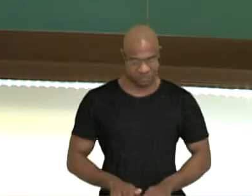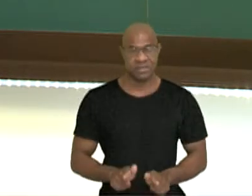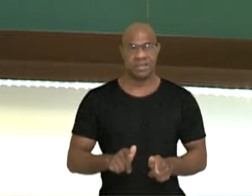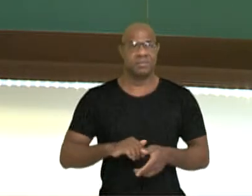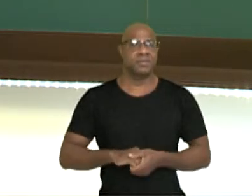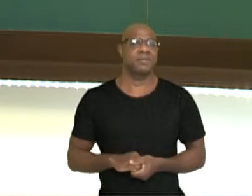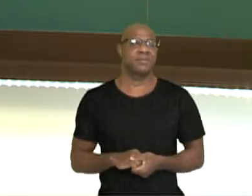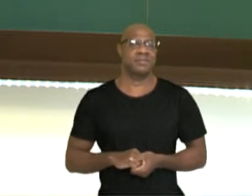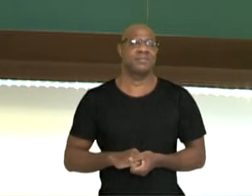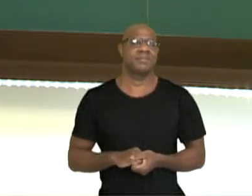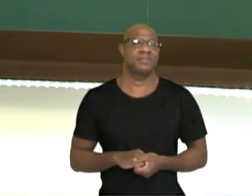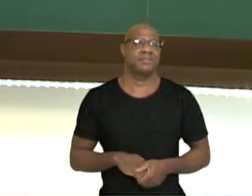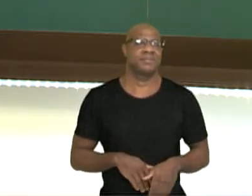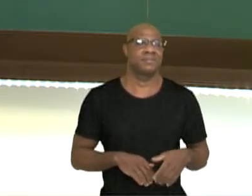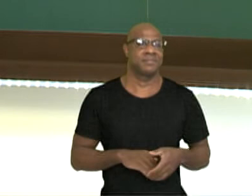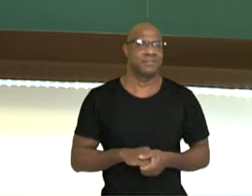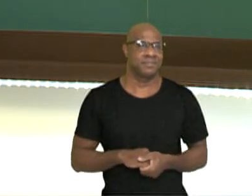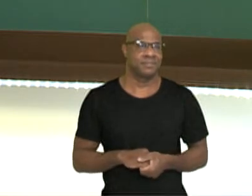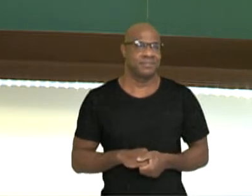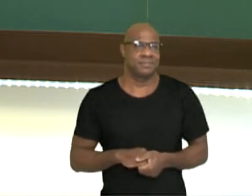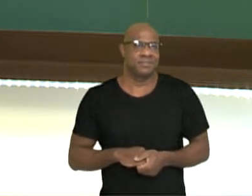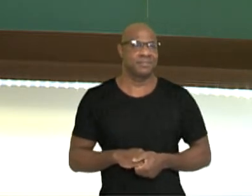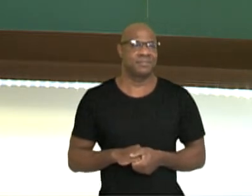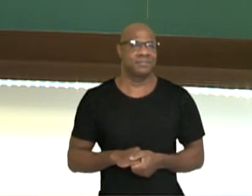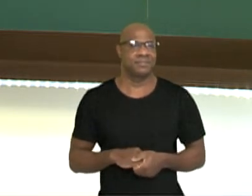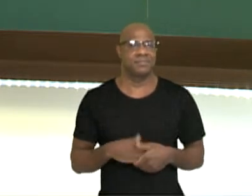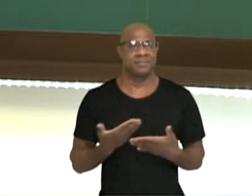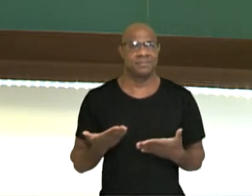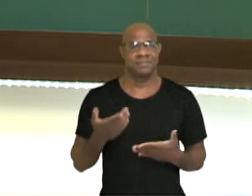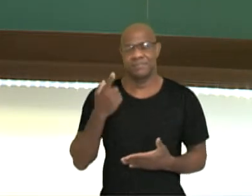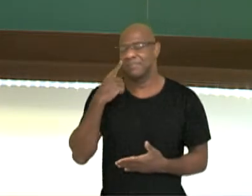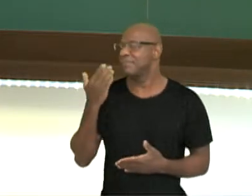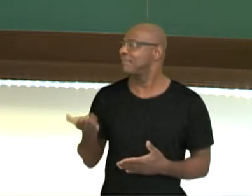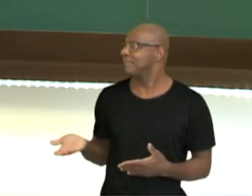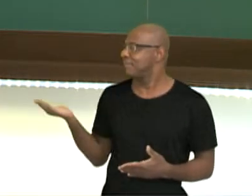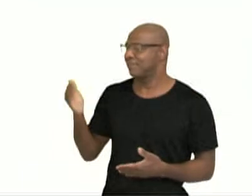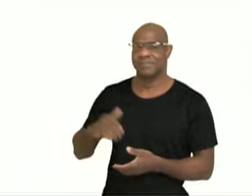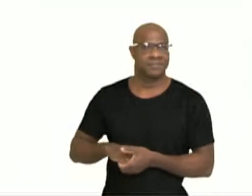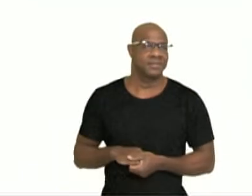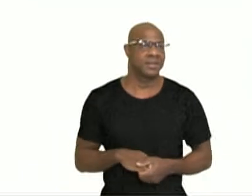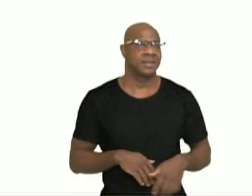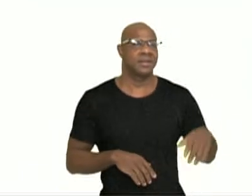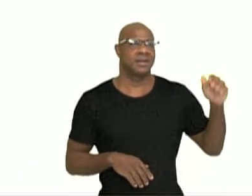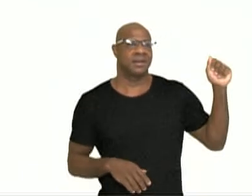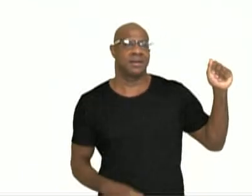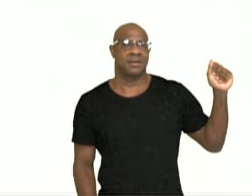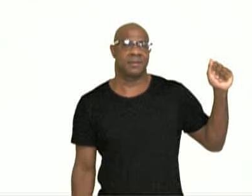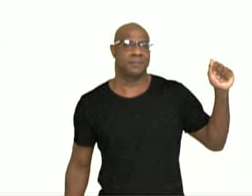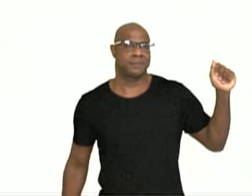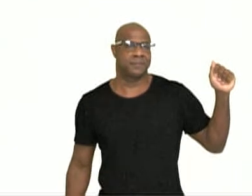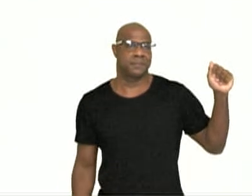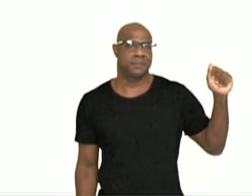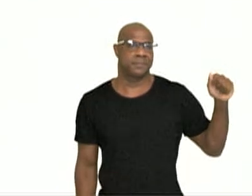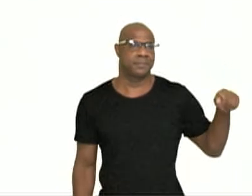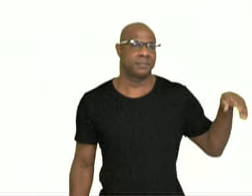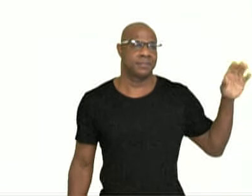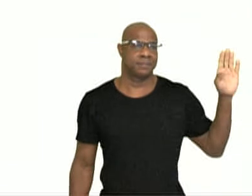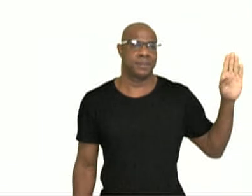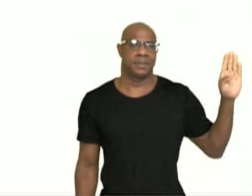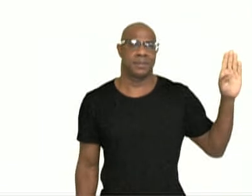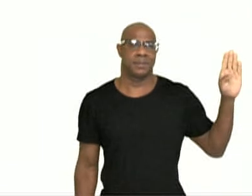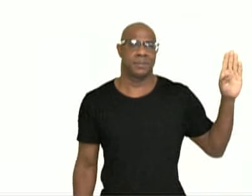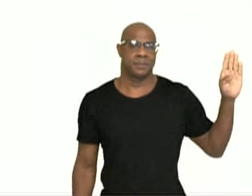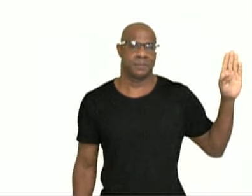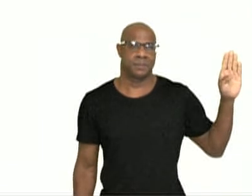seu tio ou da sua tia, o que ela é seu? Vamos conferir? Então, na letra A, luxury, na letra